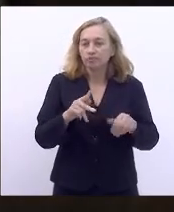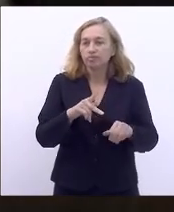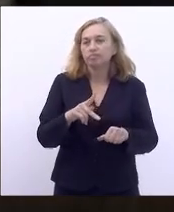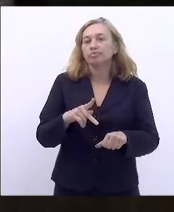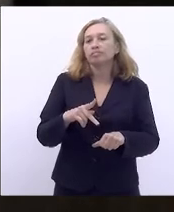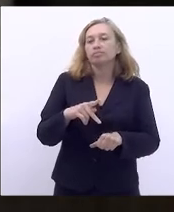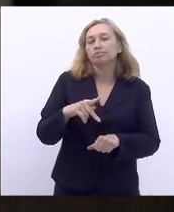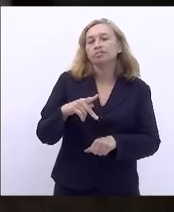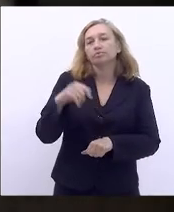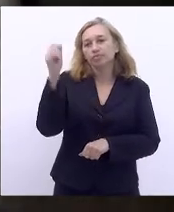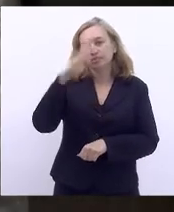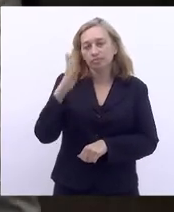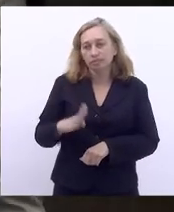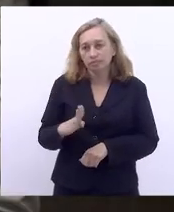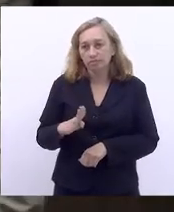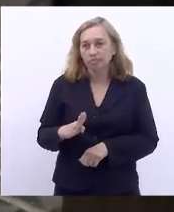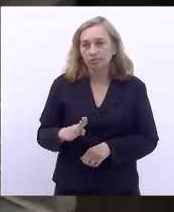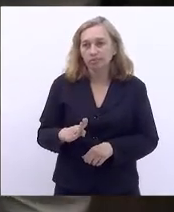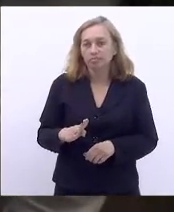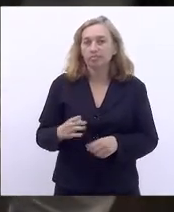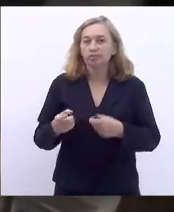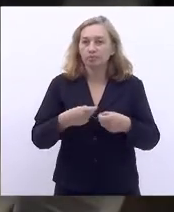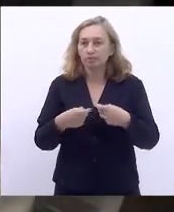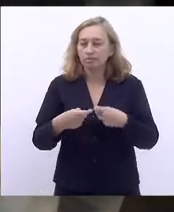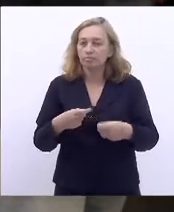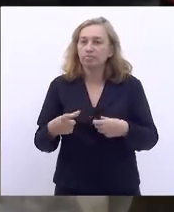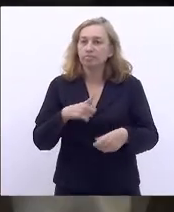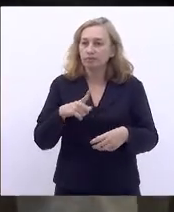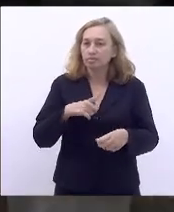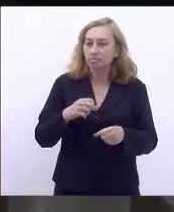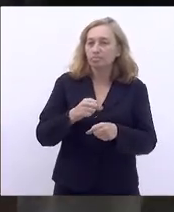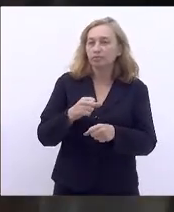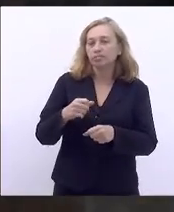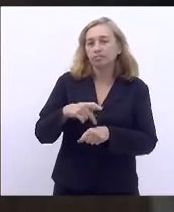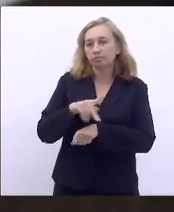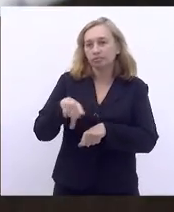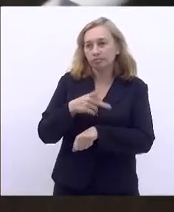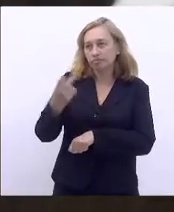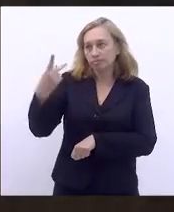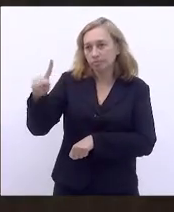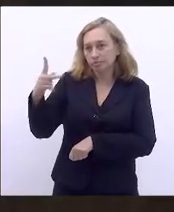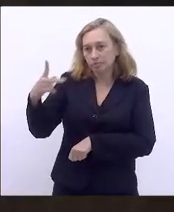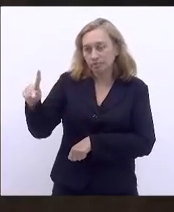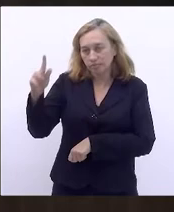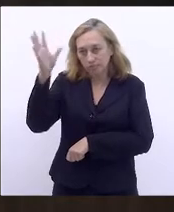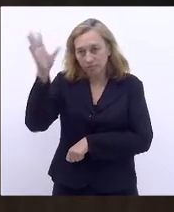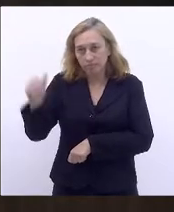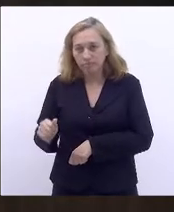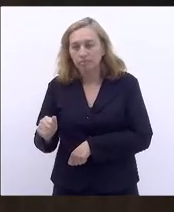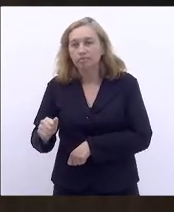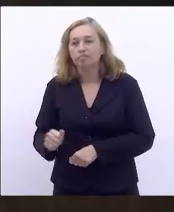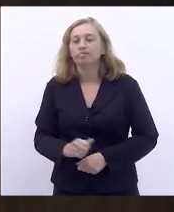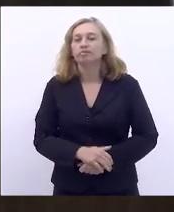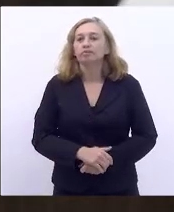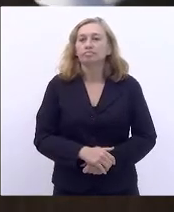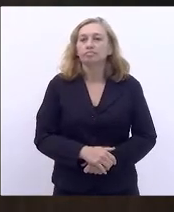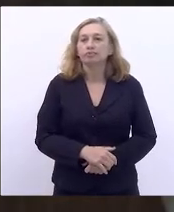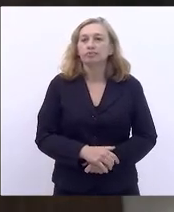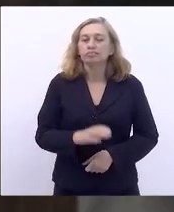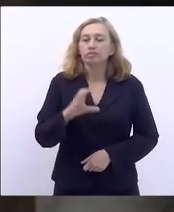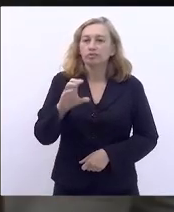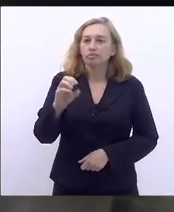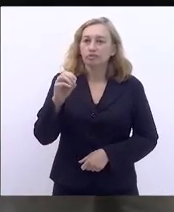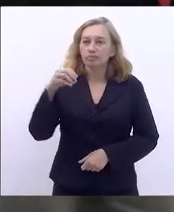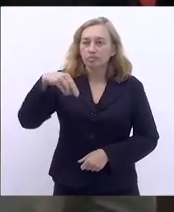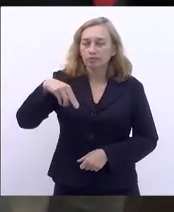no país há três décadas. Então, naquela época, sequer existia, deputado Márcio Pacheco, o CONARE,